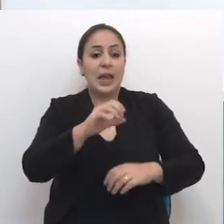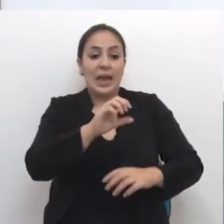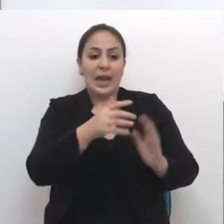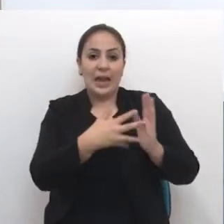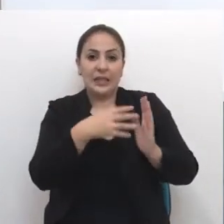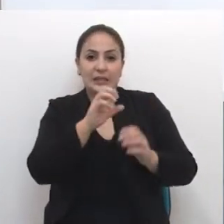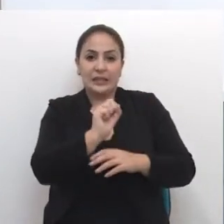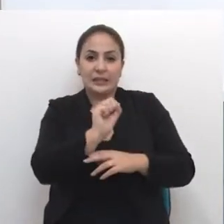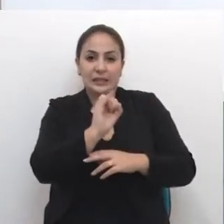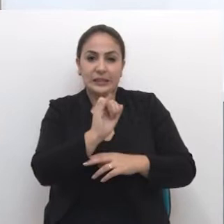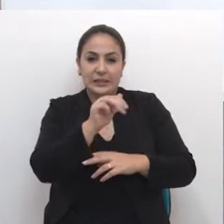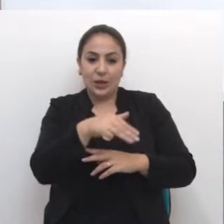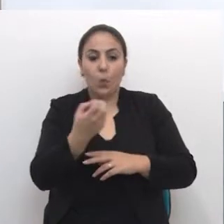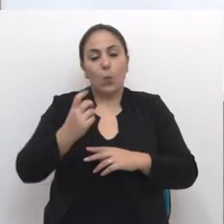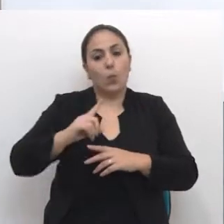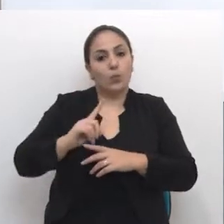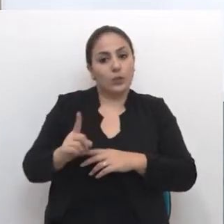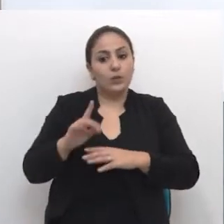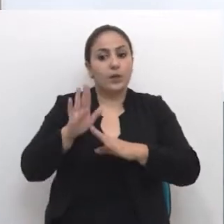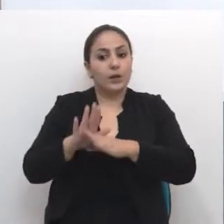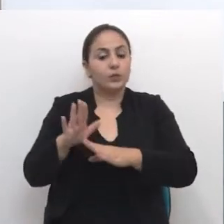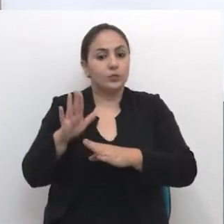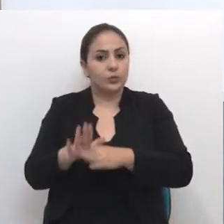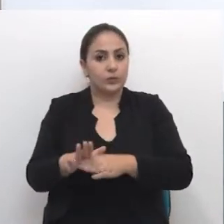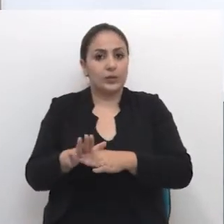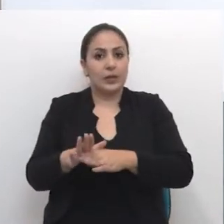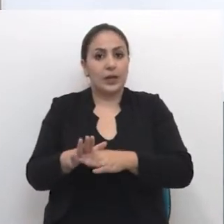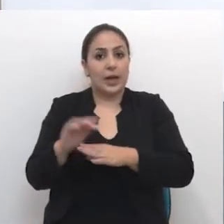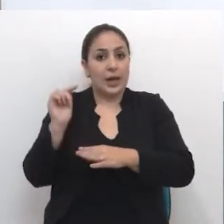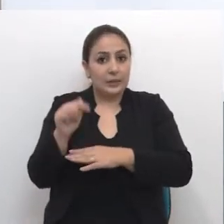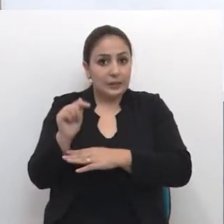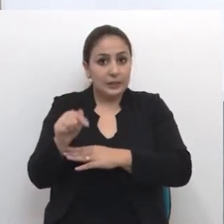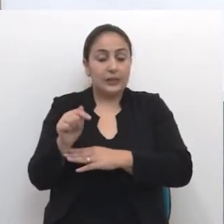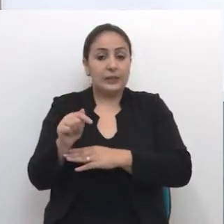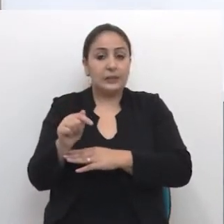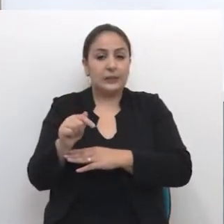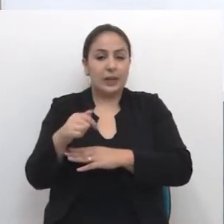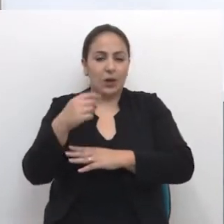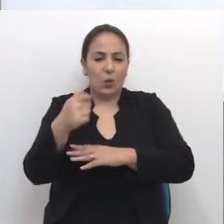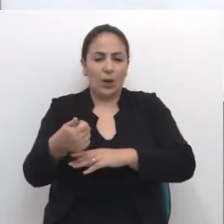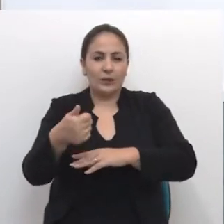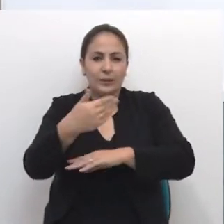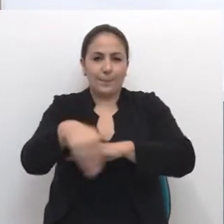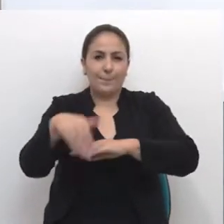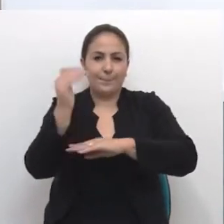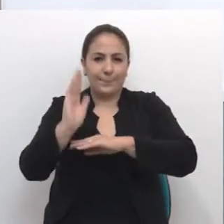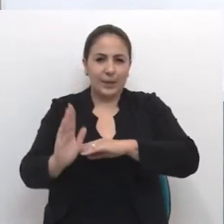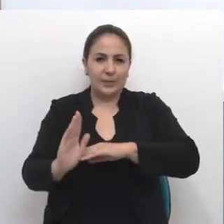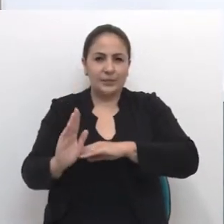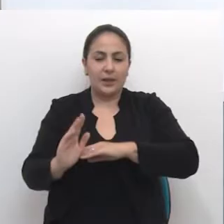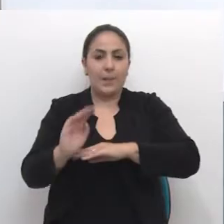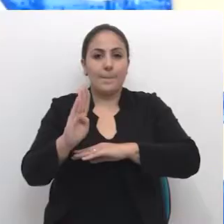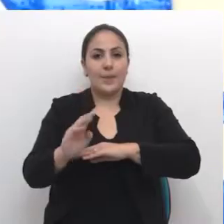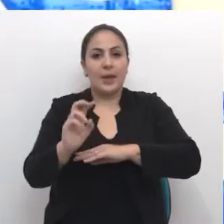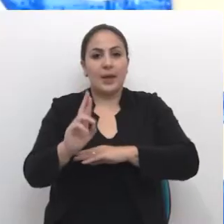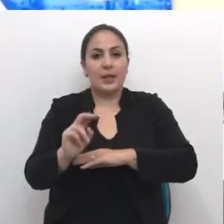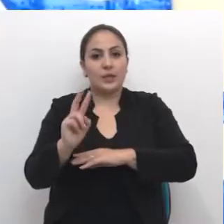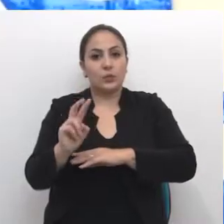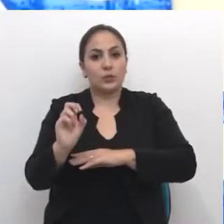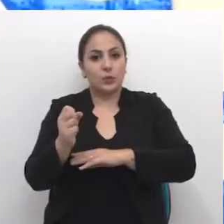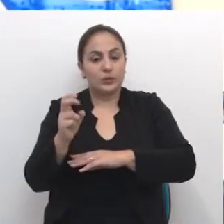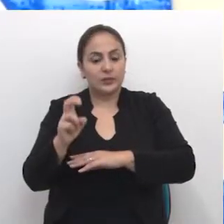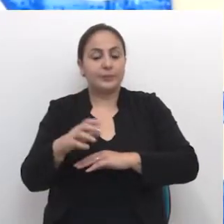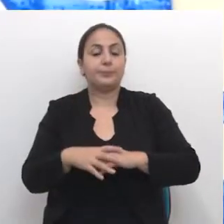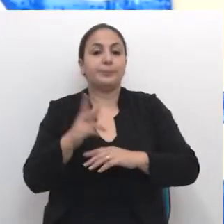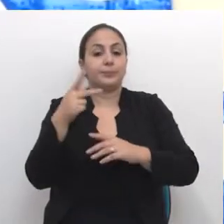não, ele vai operar aqui na Avenida Brasil, quase na BR-285.